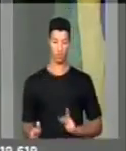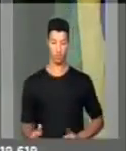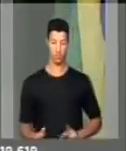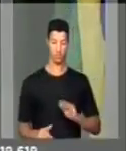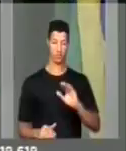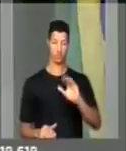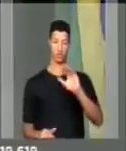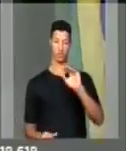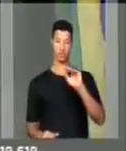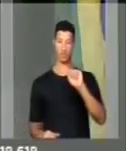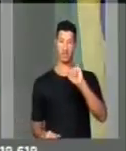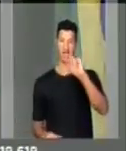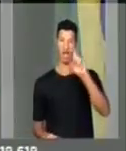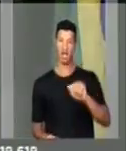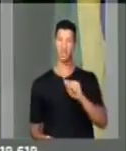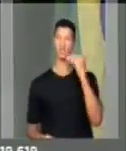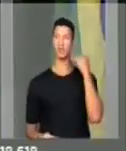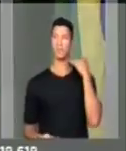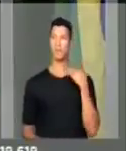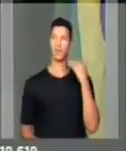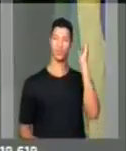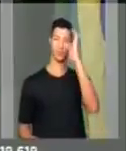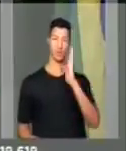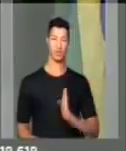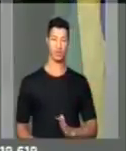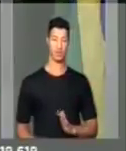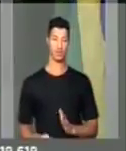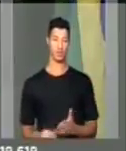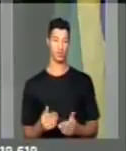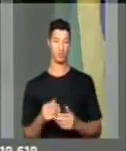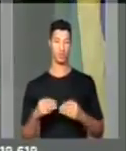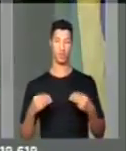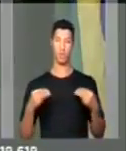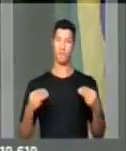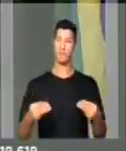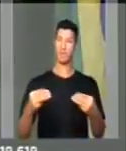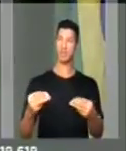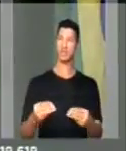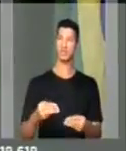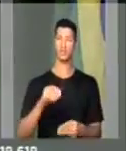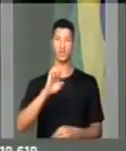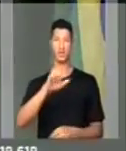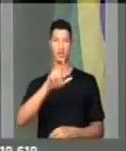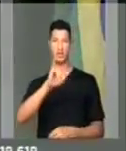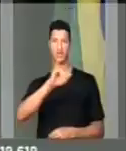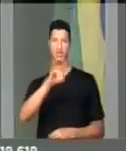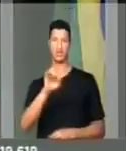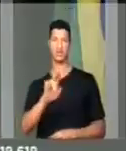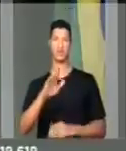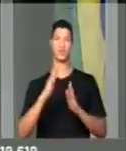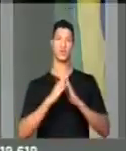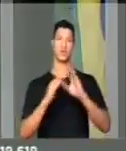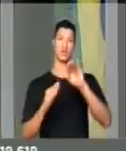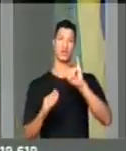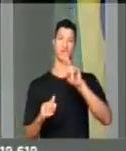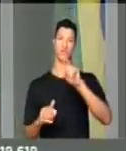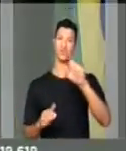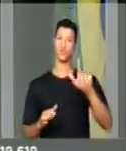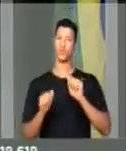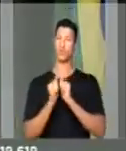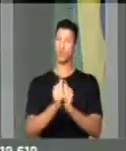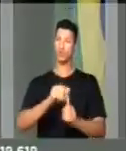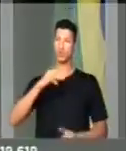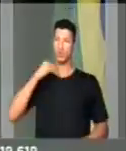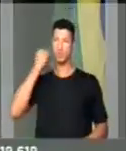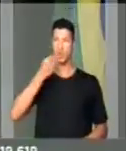Caixa Econômica Federal, Banco do Brasil, ministro Eliseu Padilha da Casa Civil, com toda a experiência que